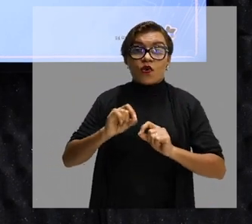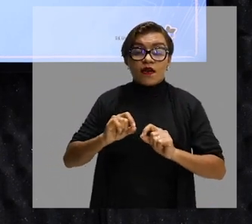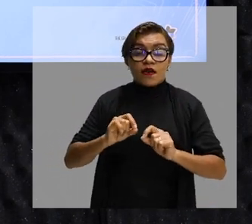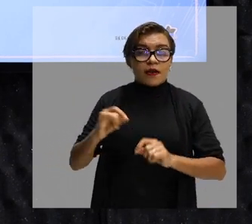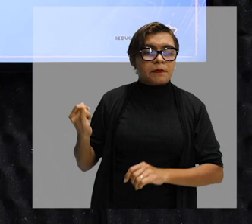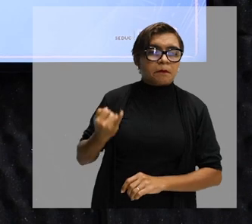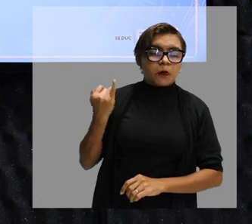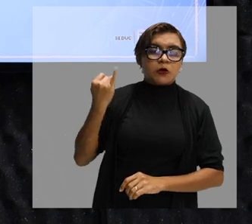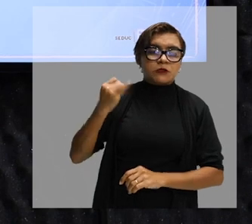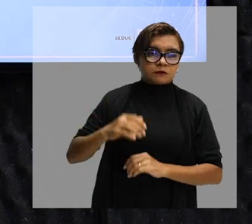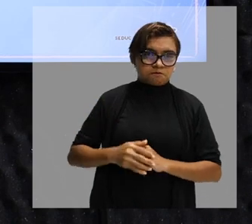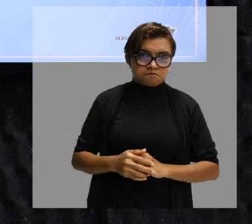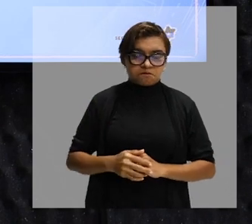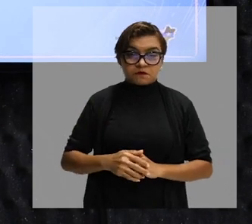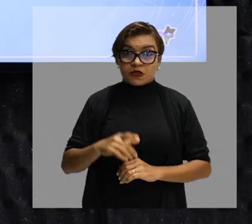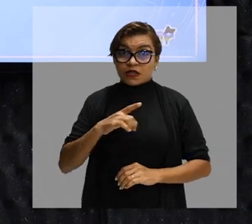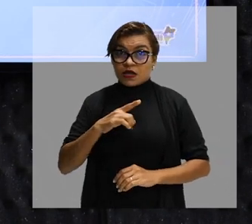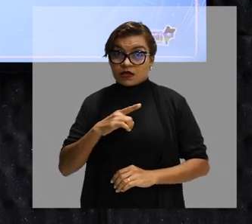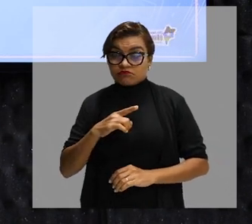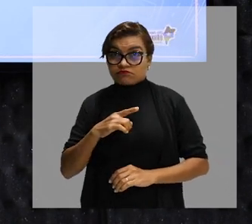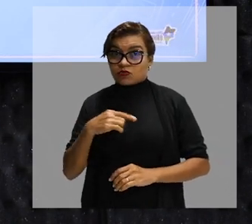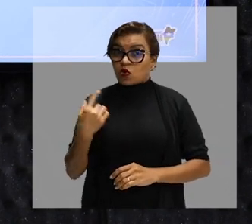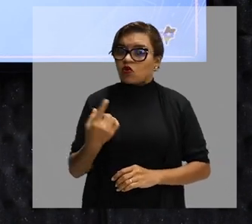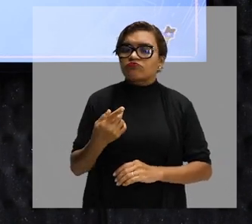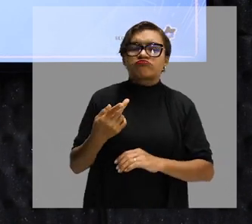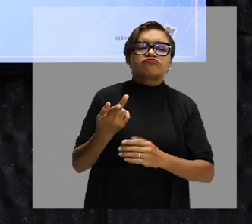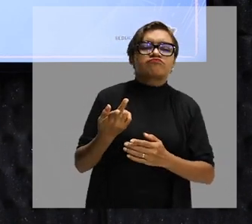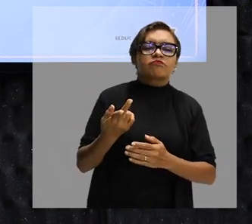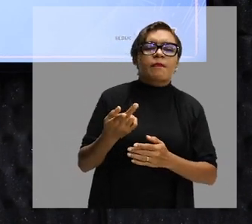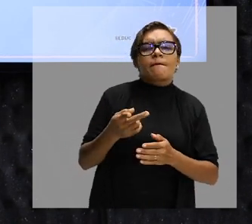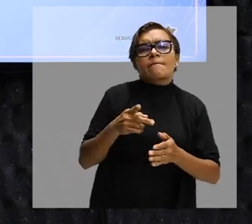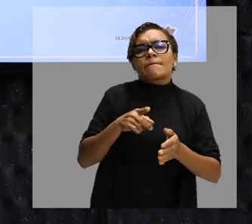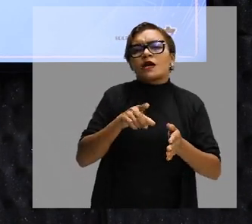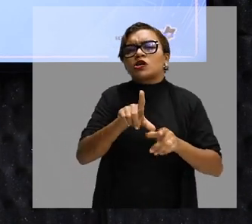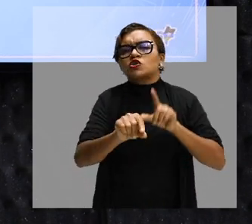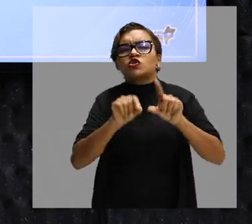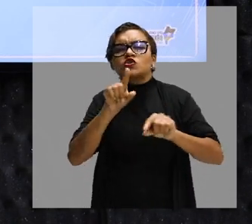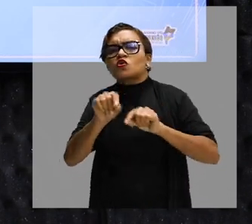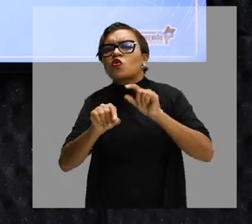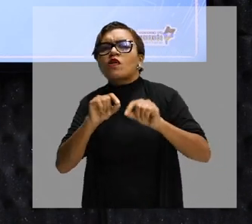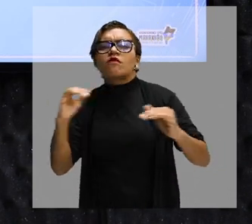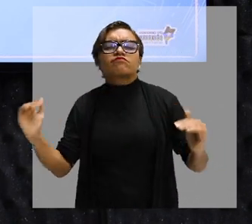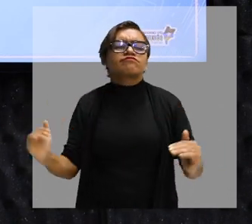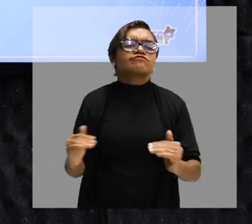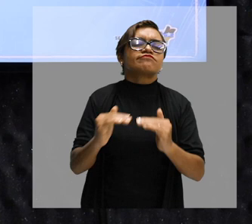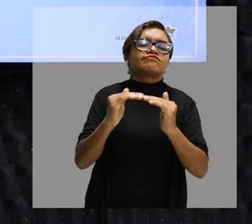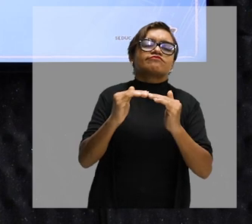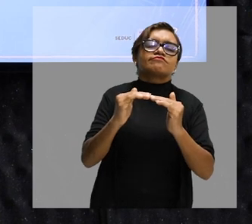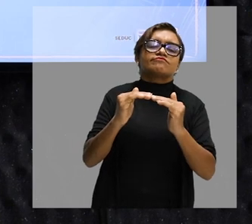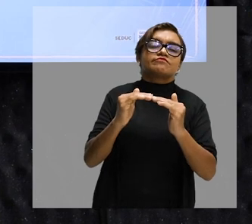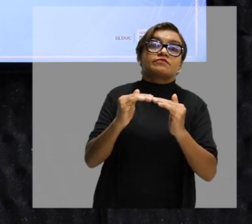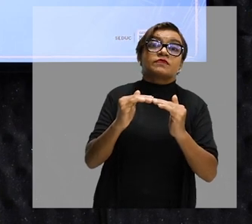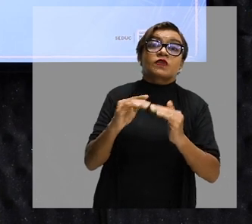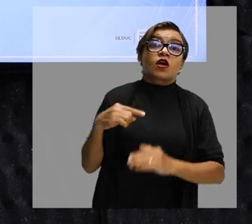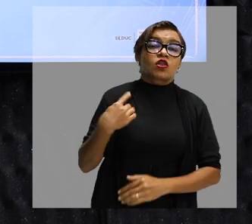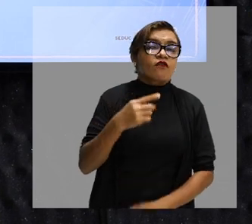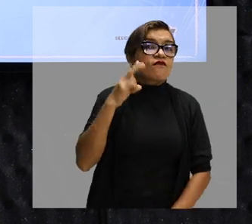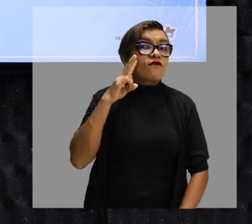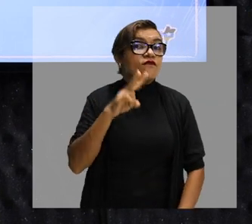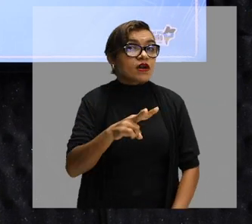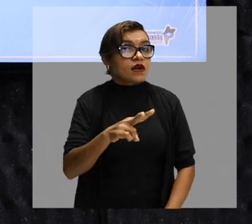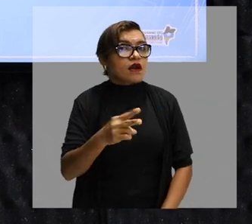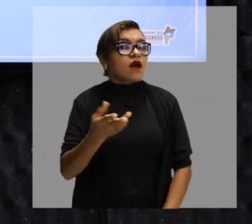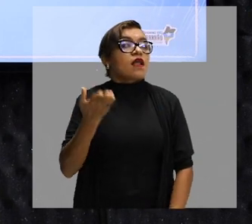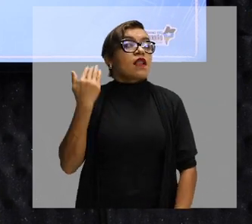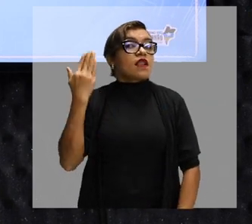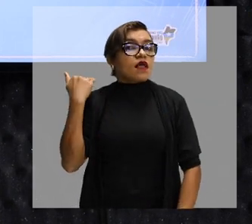procurar, dentre estes, qual o critério que é mais relevante ou que se encaixa, pelo menos. Nós estamos vendo que se refere à